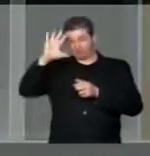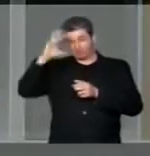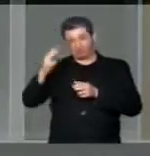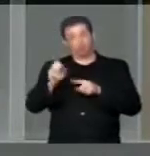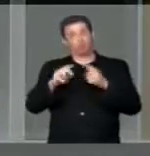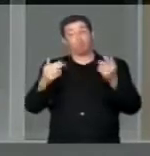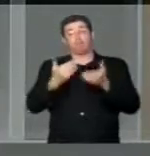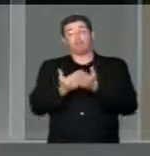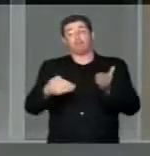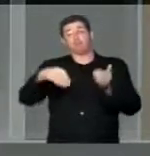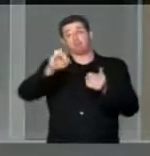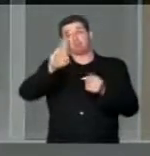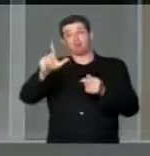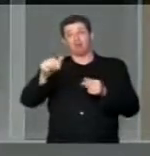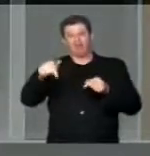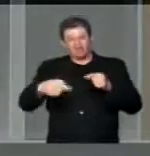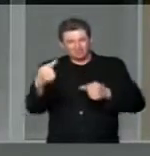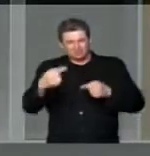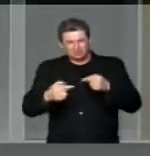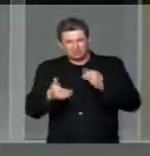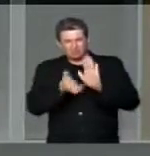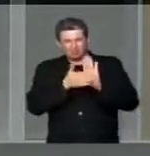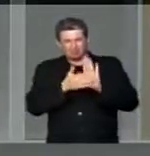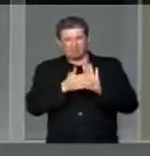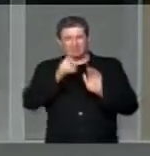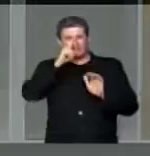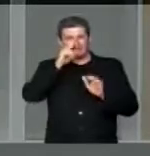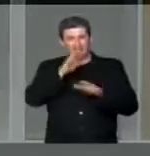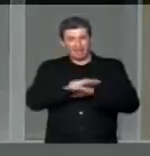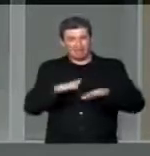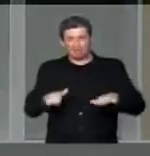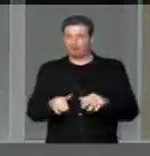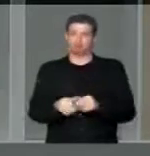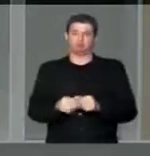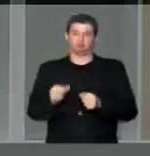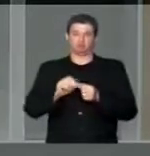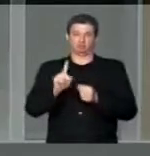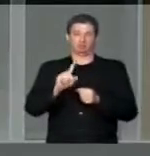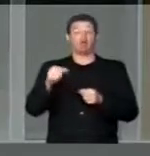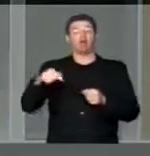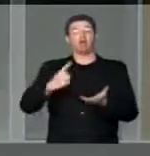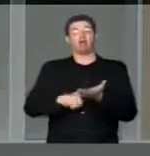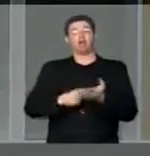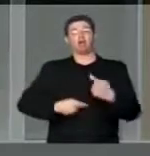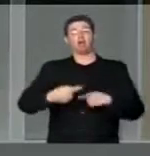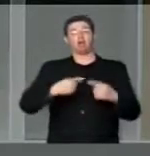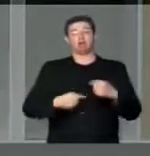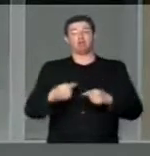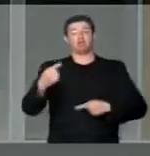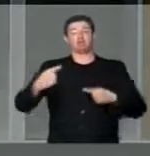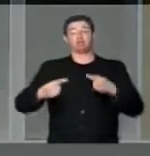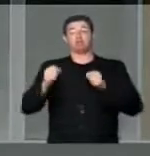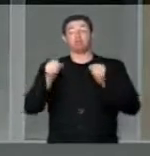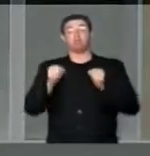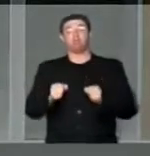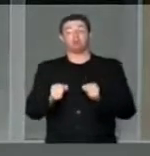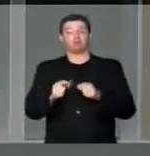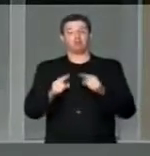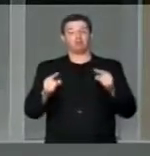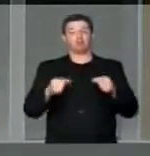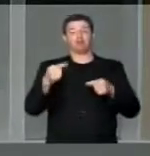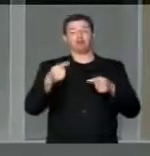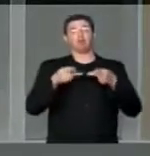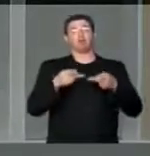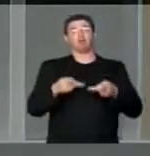Então, aqui não se discute proposta para sair da crise, e aqui se faz conchavos de disputa de poder sem disputa